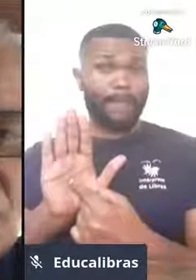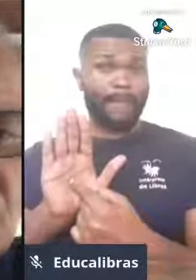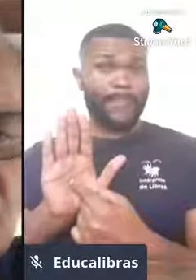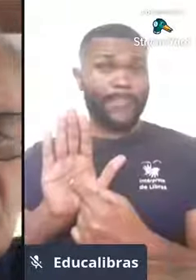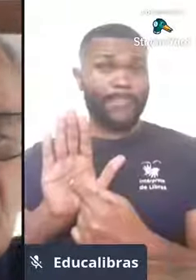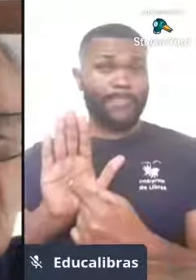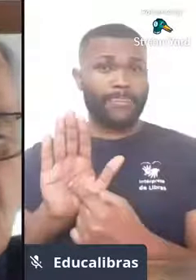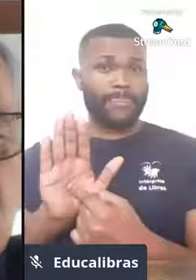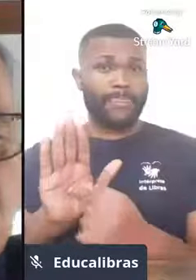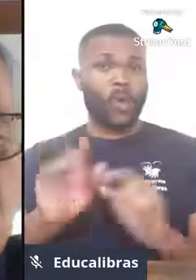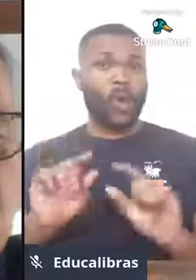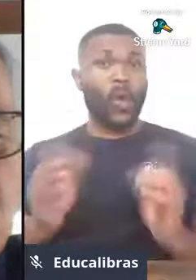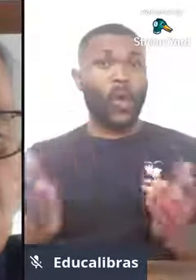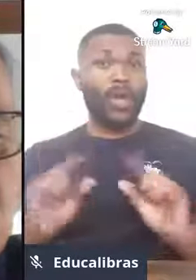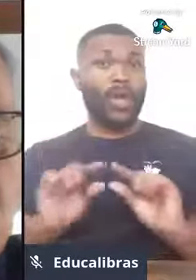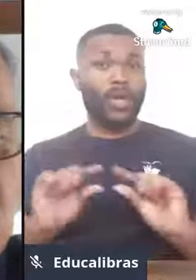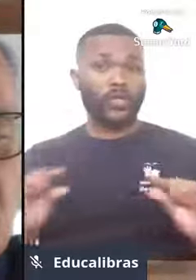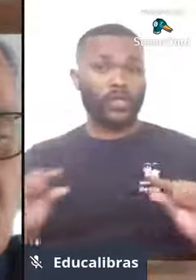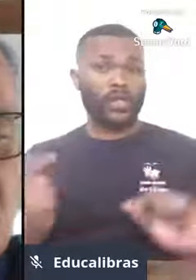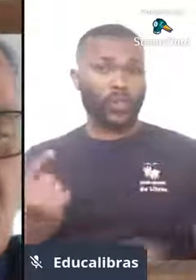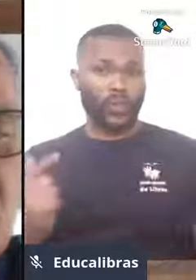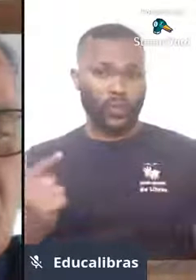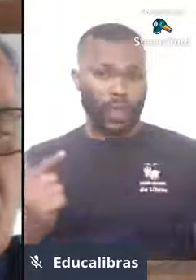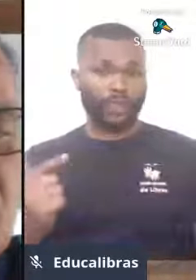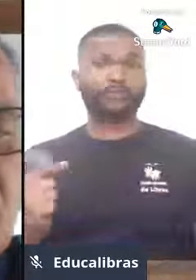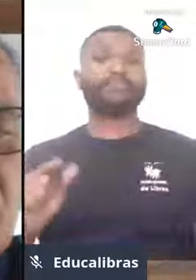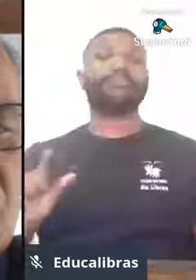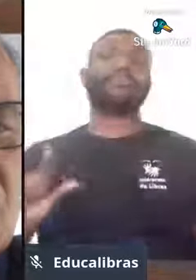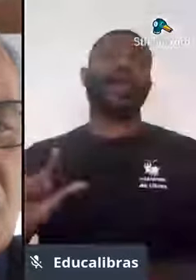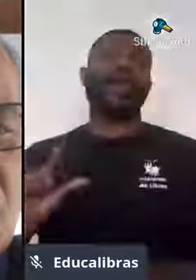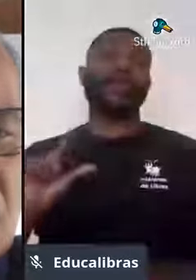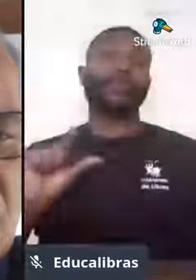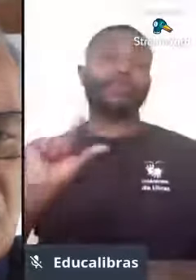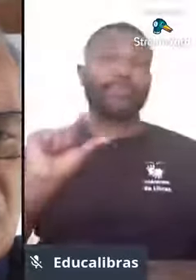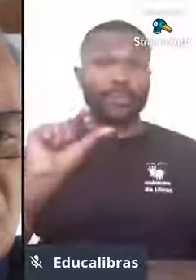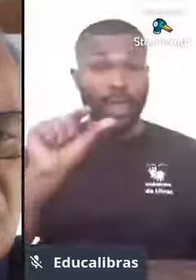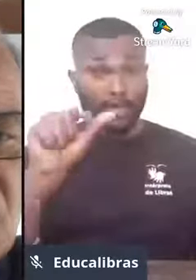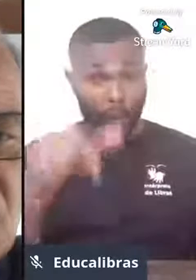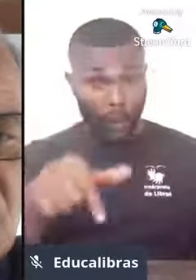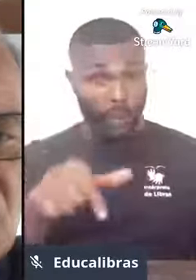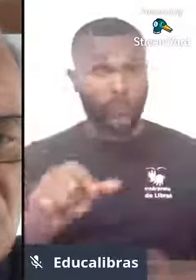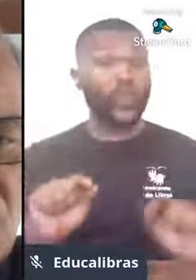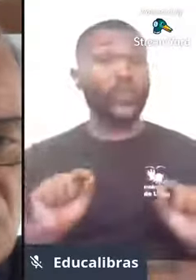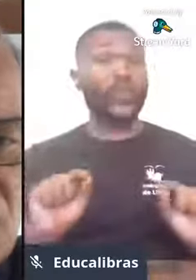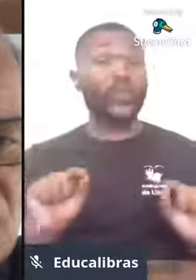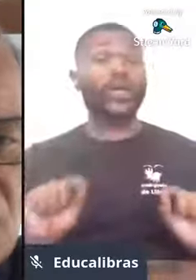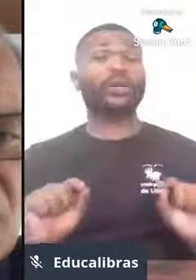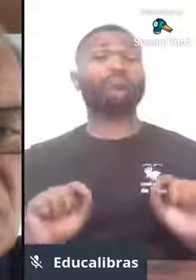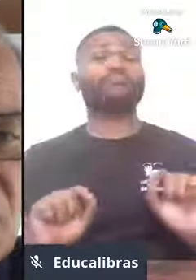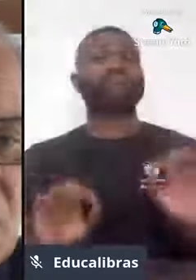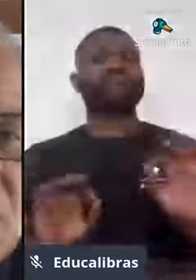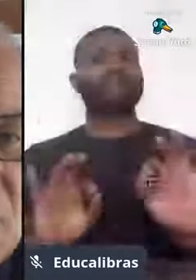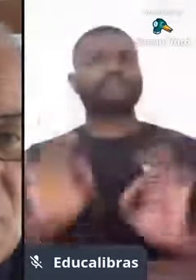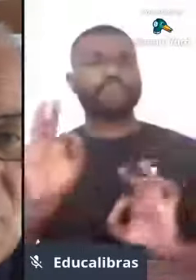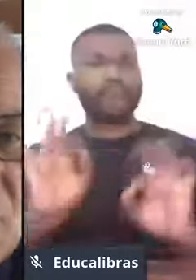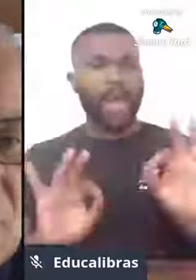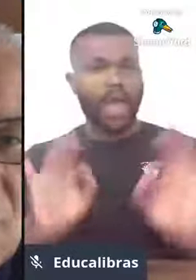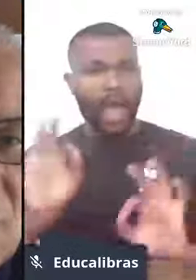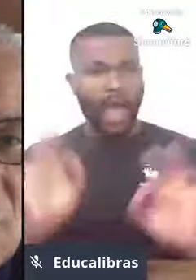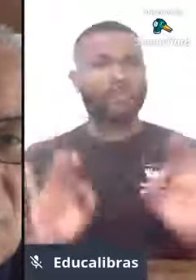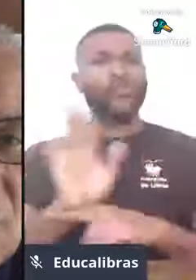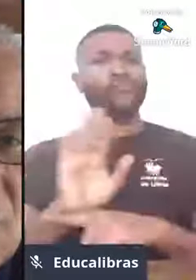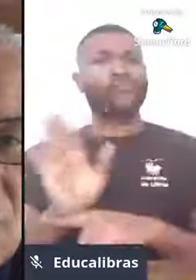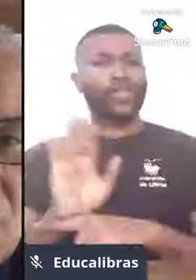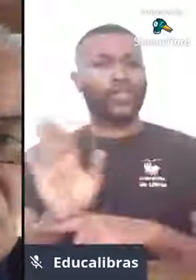vai ter legenda. E depois nós vamos subir o vídeo para o Facebook, para